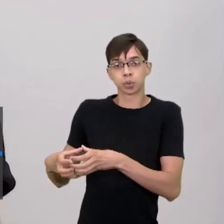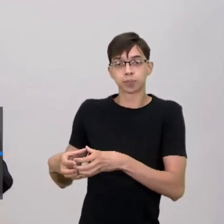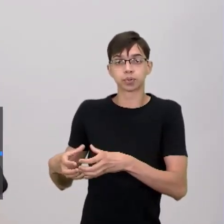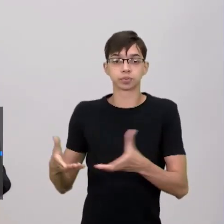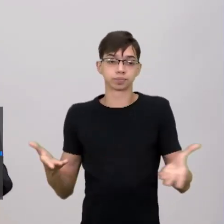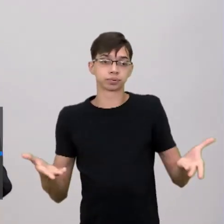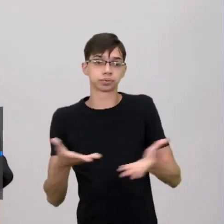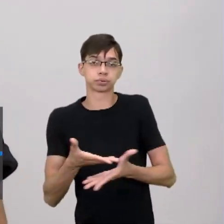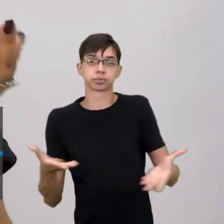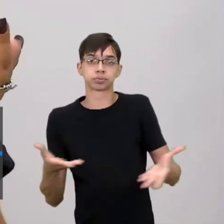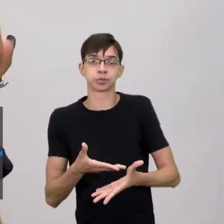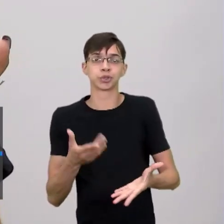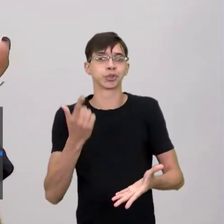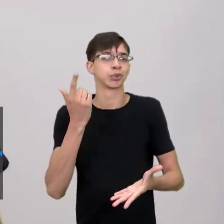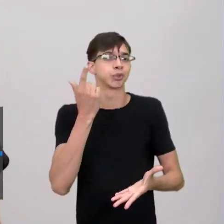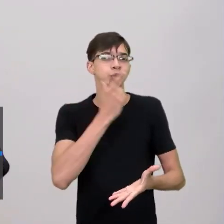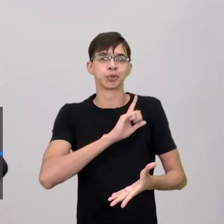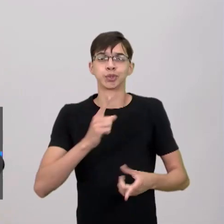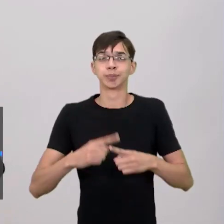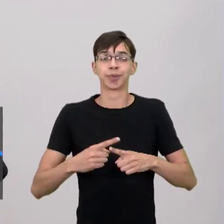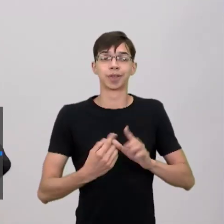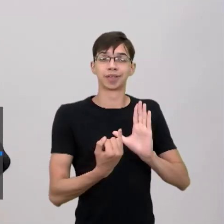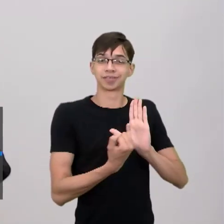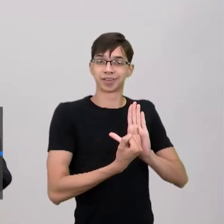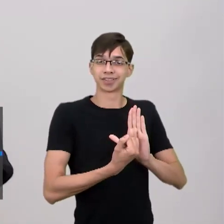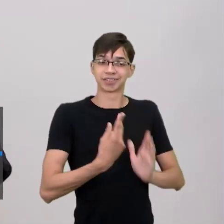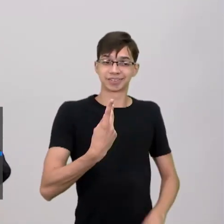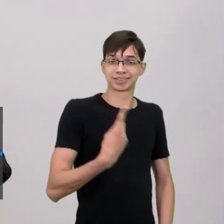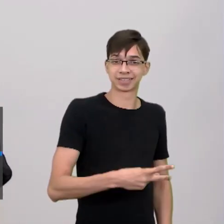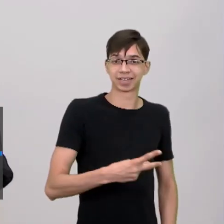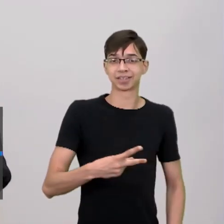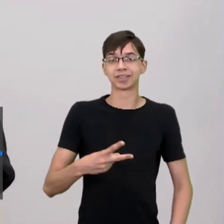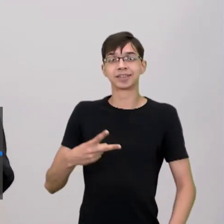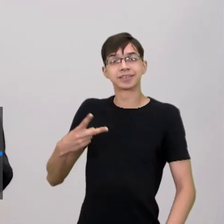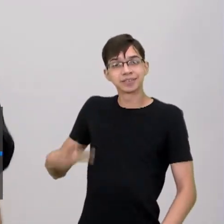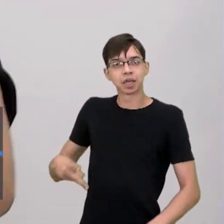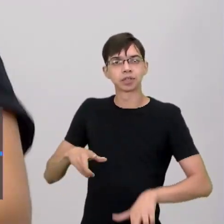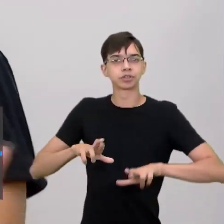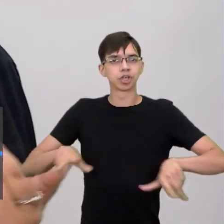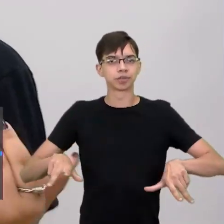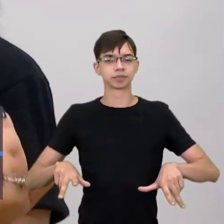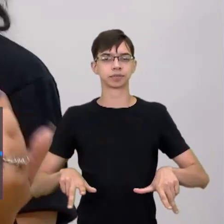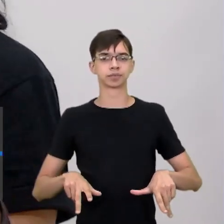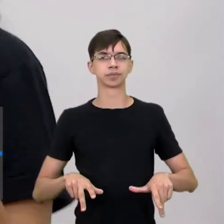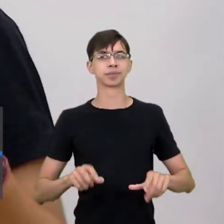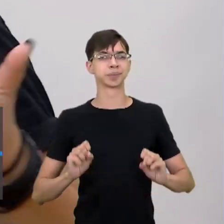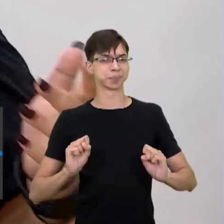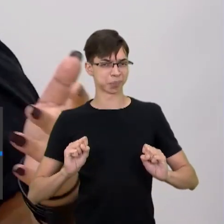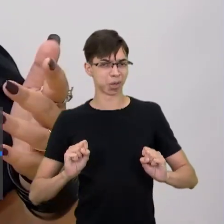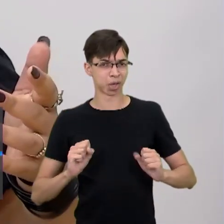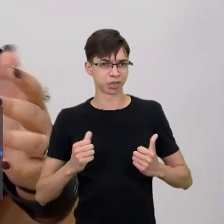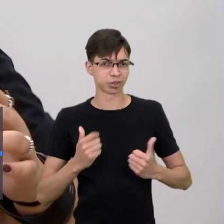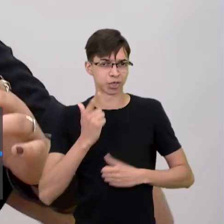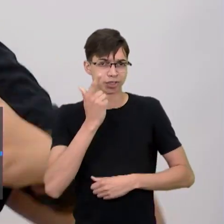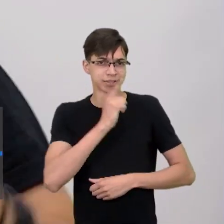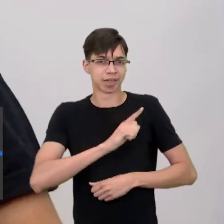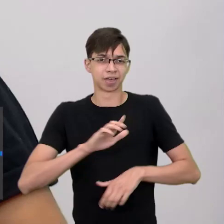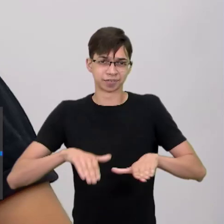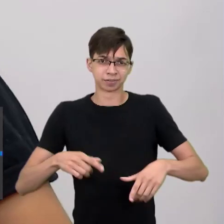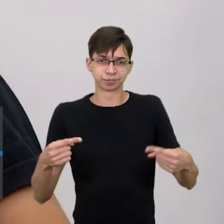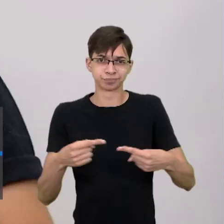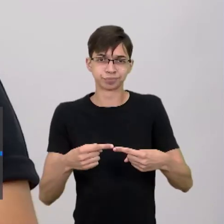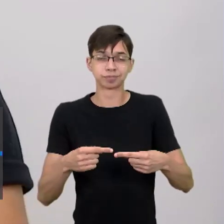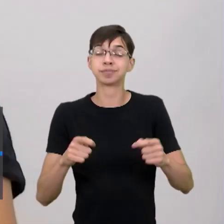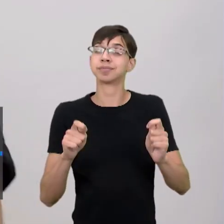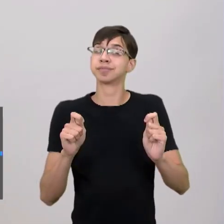essa identidade. Podem gerar? Pode acabar tendo? Pode. Super divertido. Melhor dos mundos. Mas pode ser que